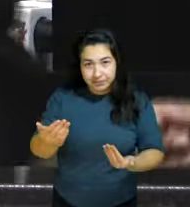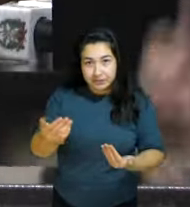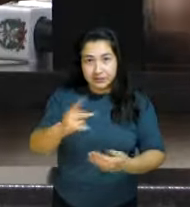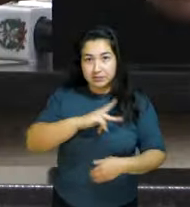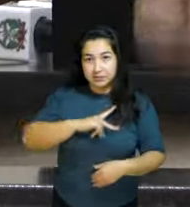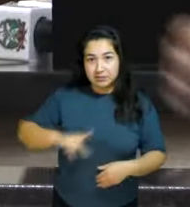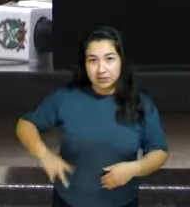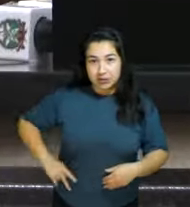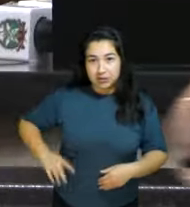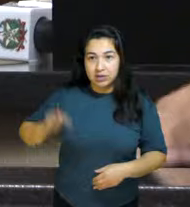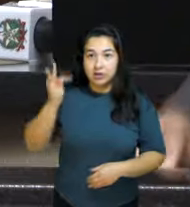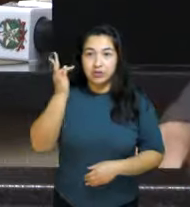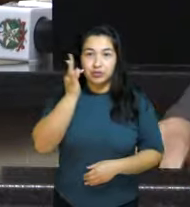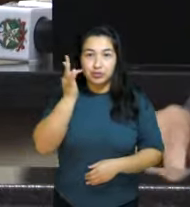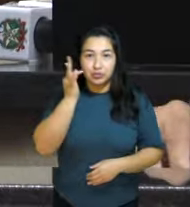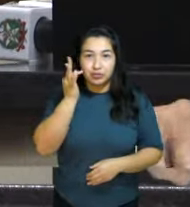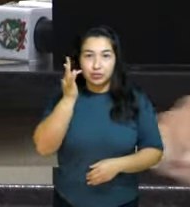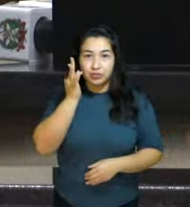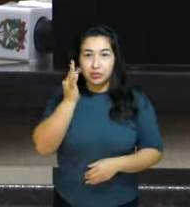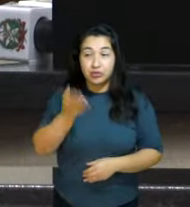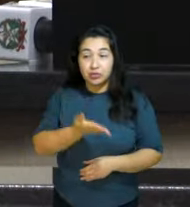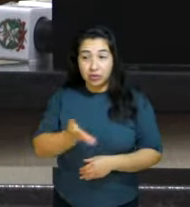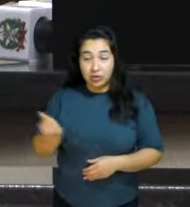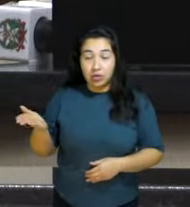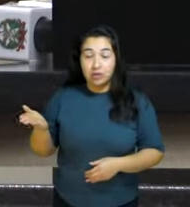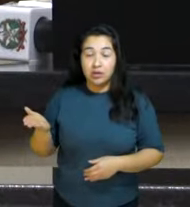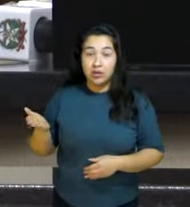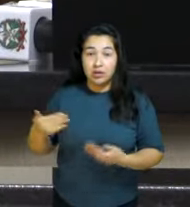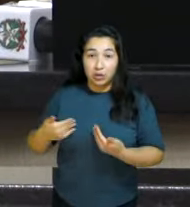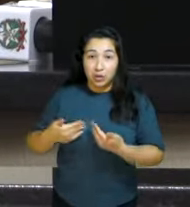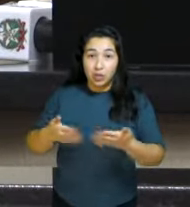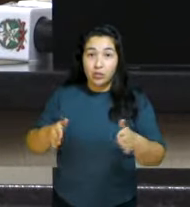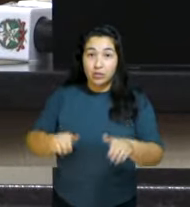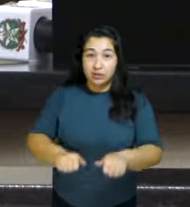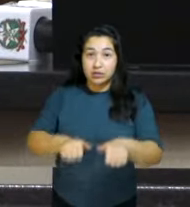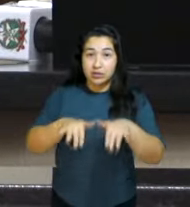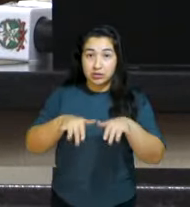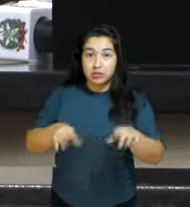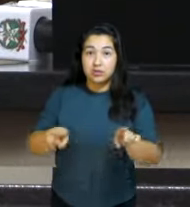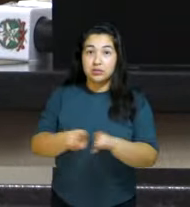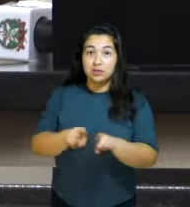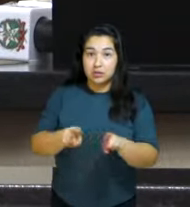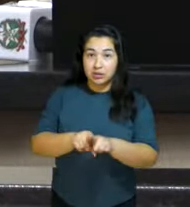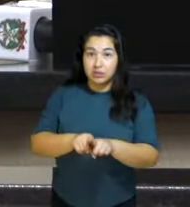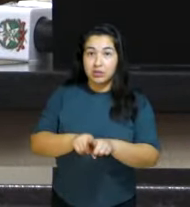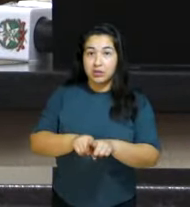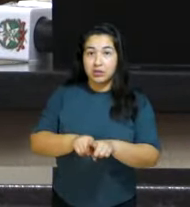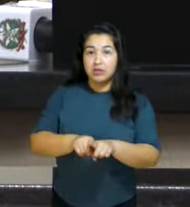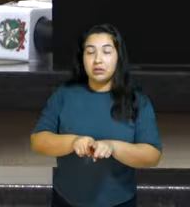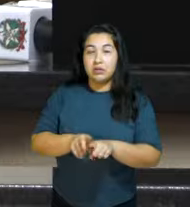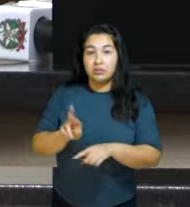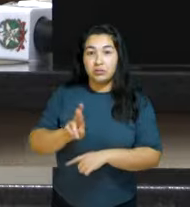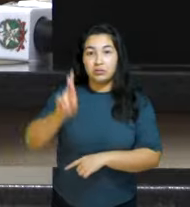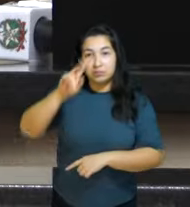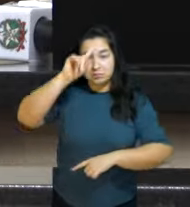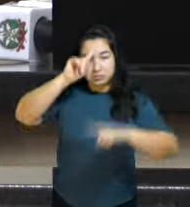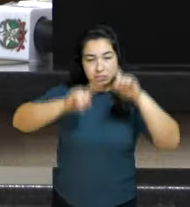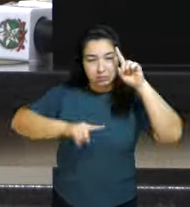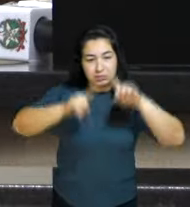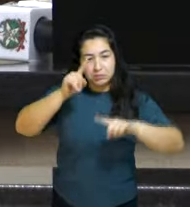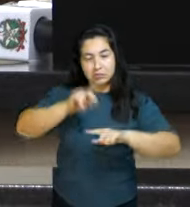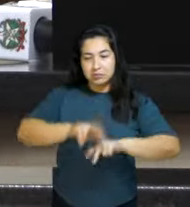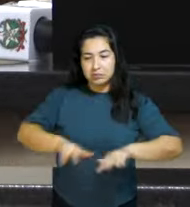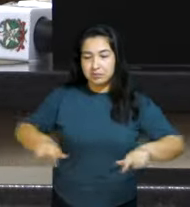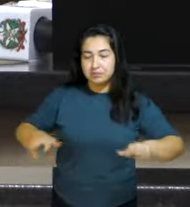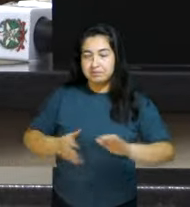presidente Fernando Krellin pela forma como abriu essa sessão e pela forma como vem conduzindo, e agradeço também a